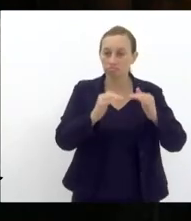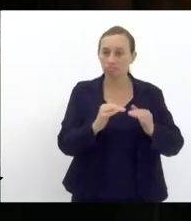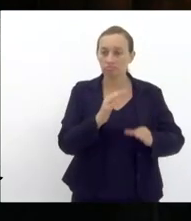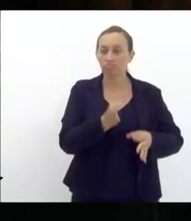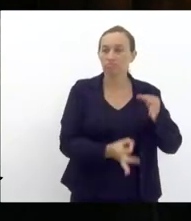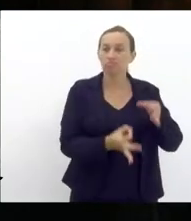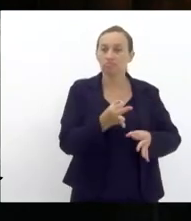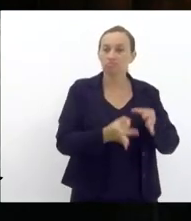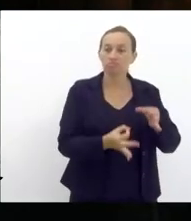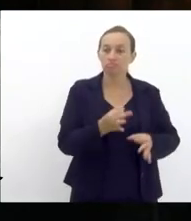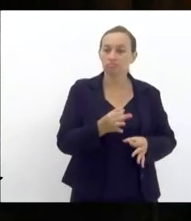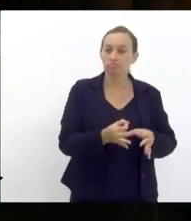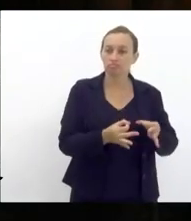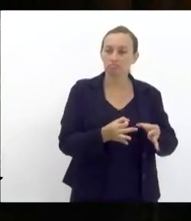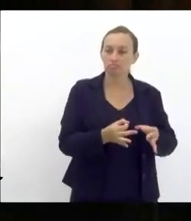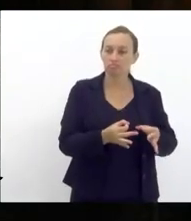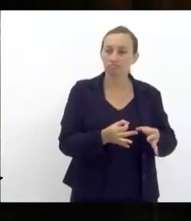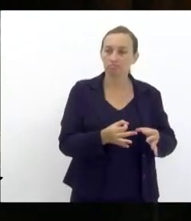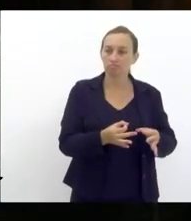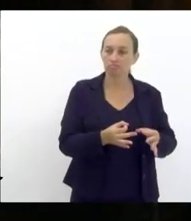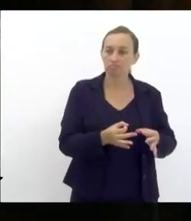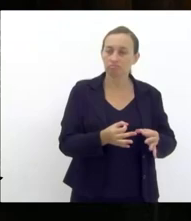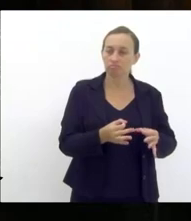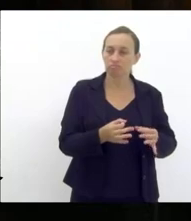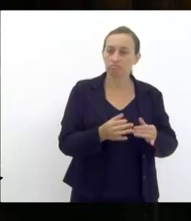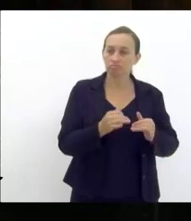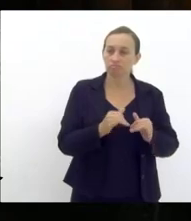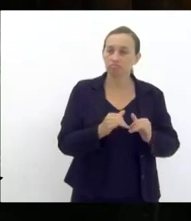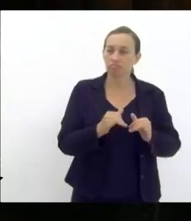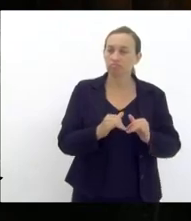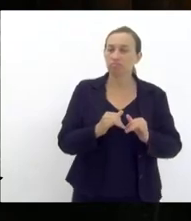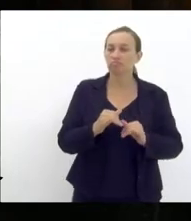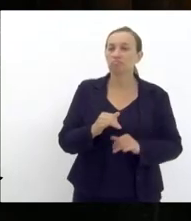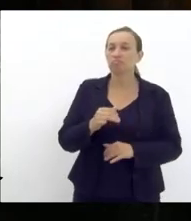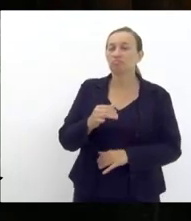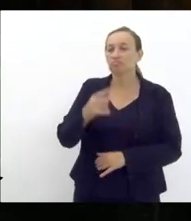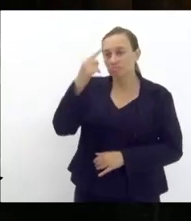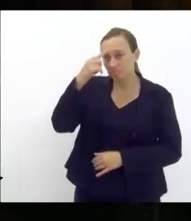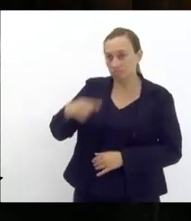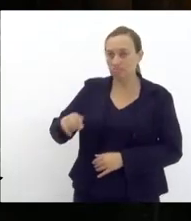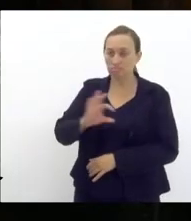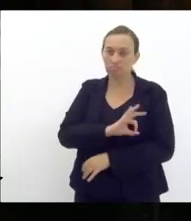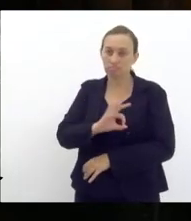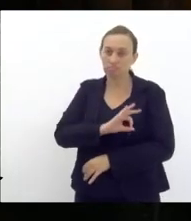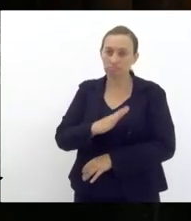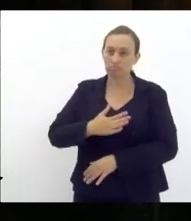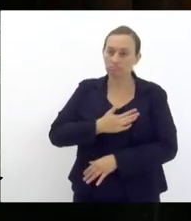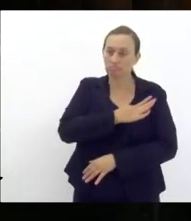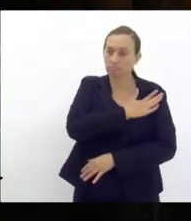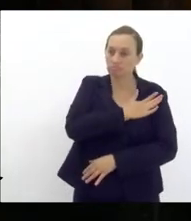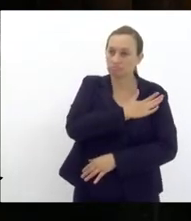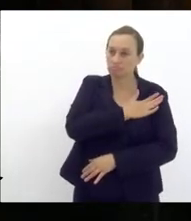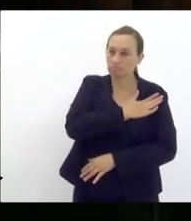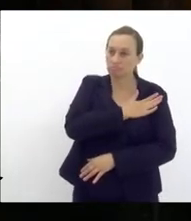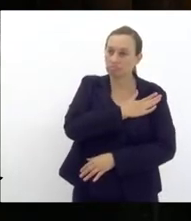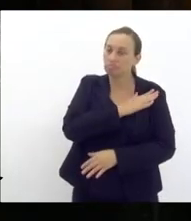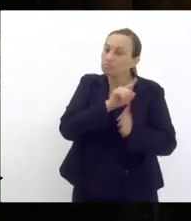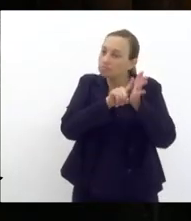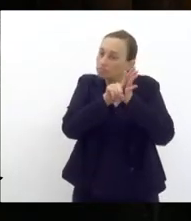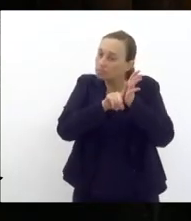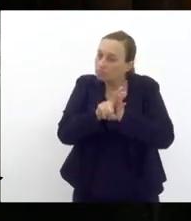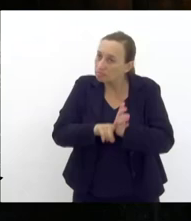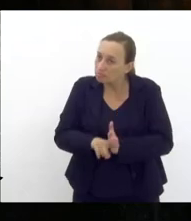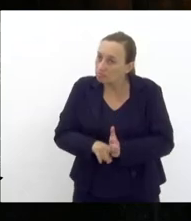de Justiça autorizou a polícia federal abrir o inquérito para investigar